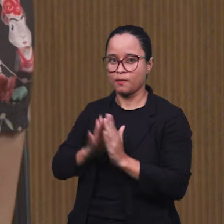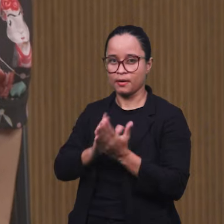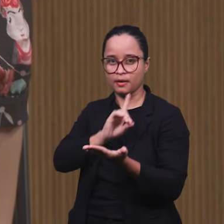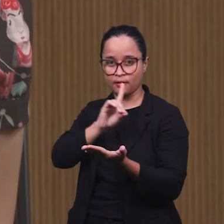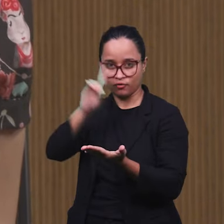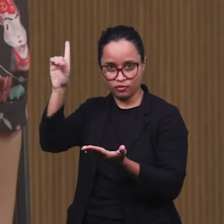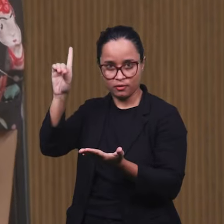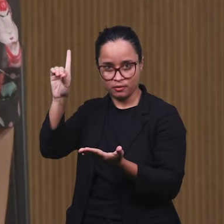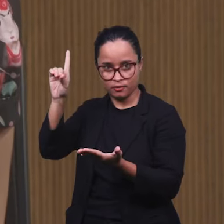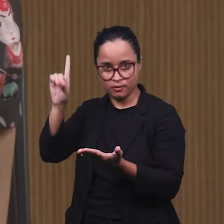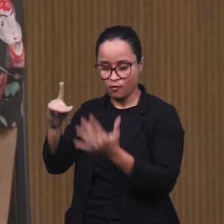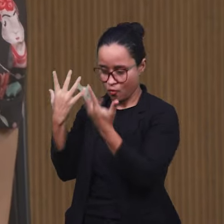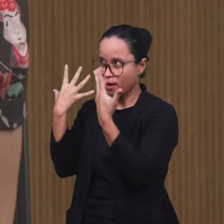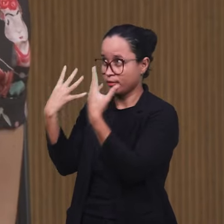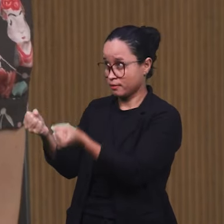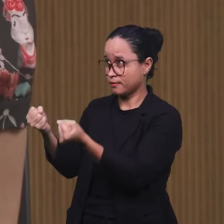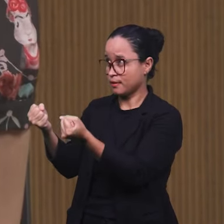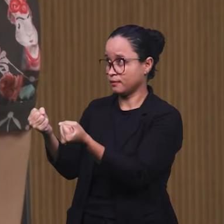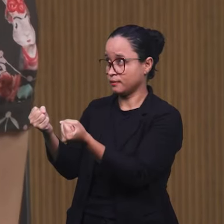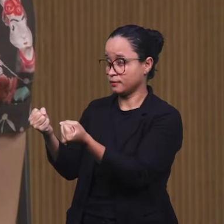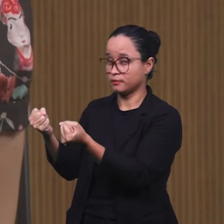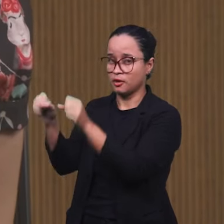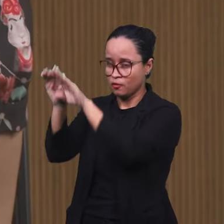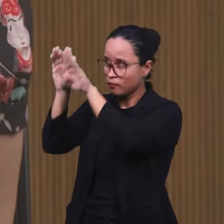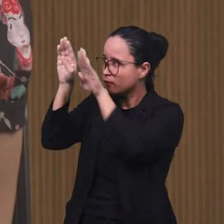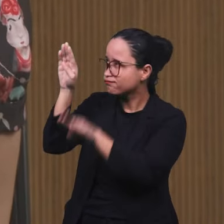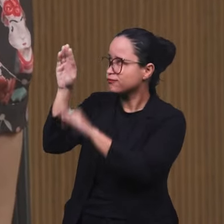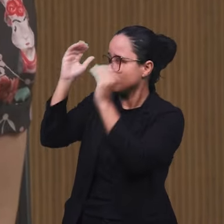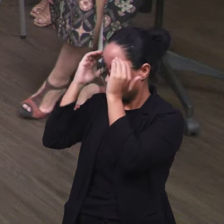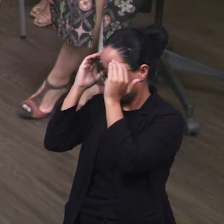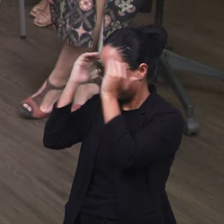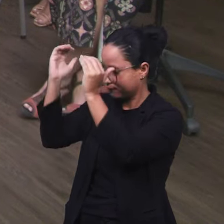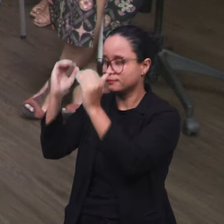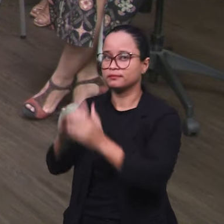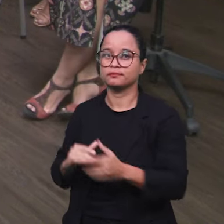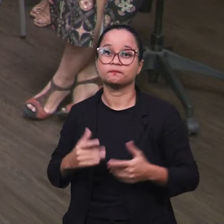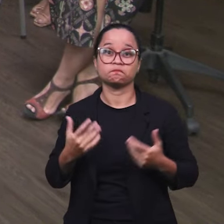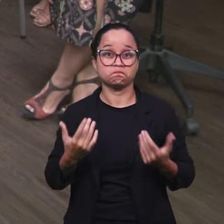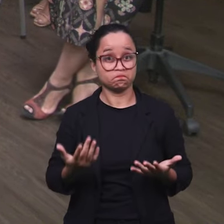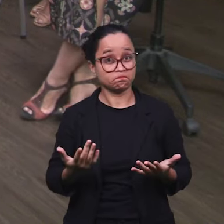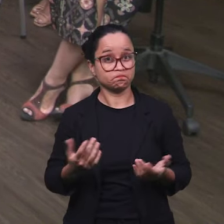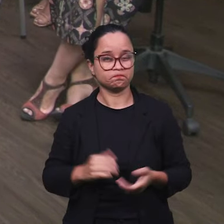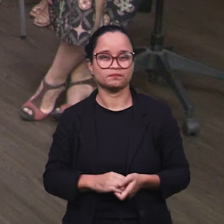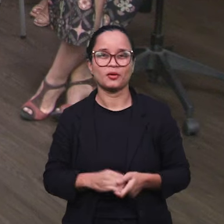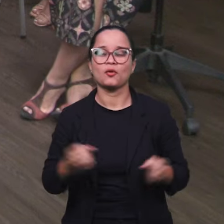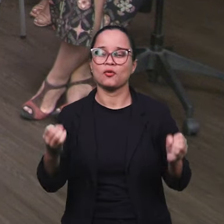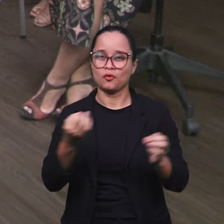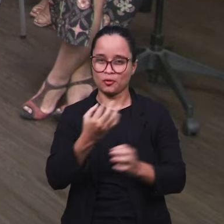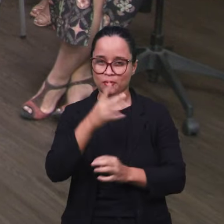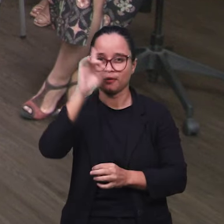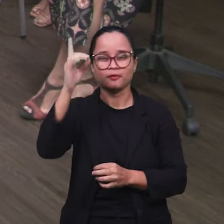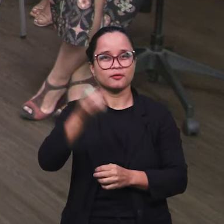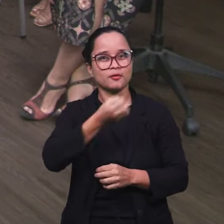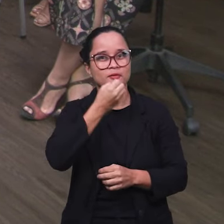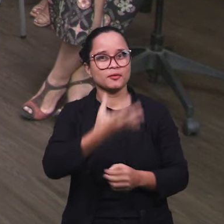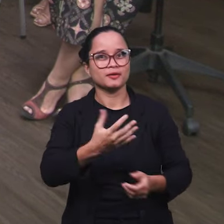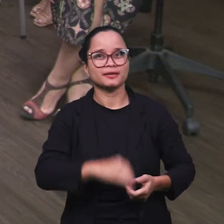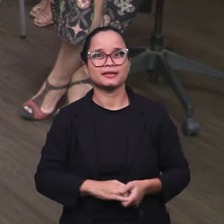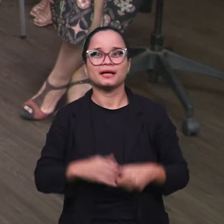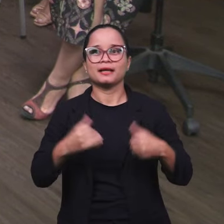me respondeu na palavra, eu vou ser submisso à vontade do Senhor na minha vida, né? Perfeitamente. Glória a